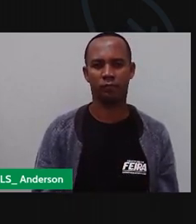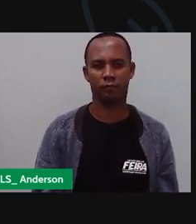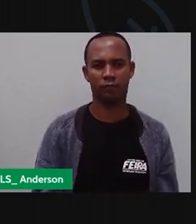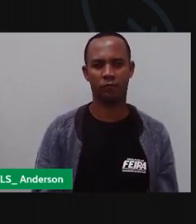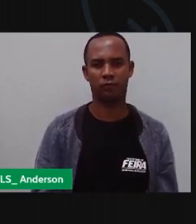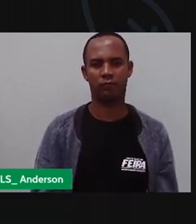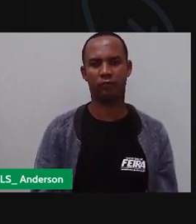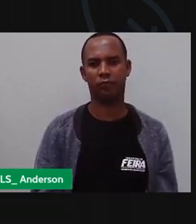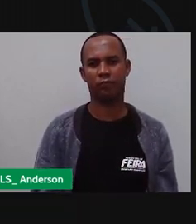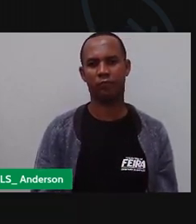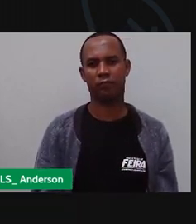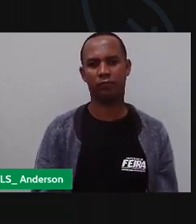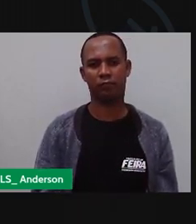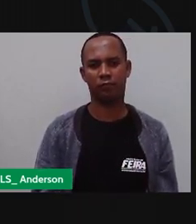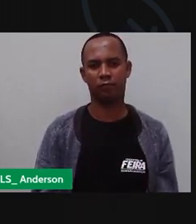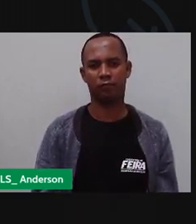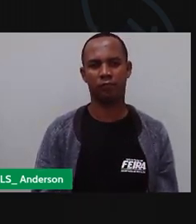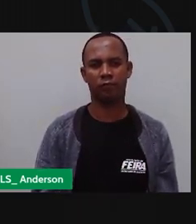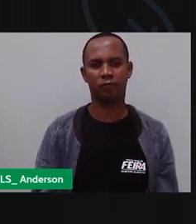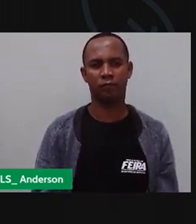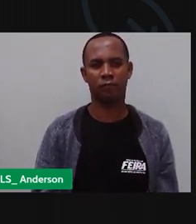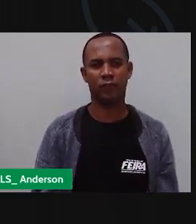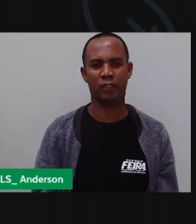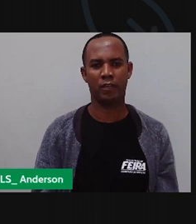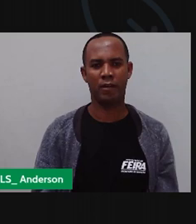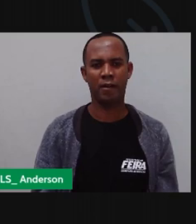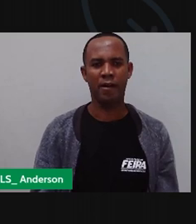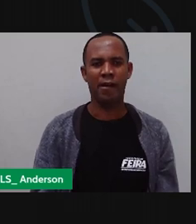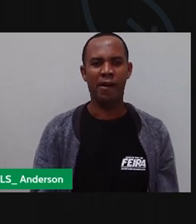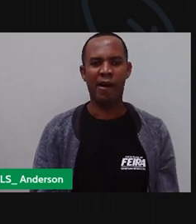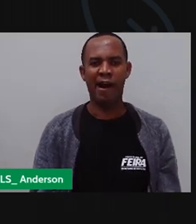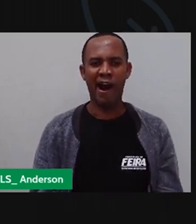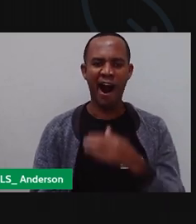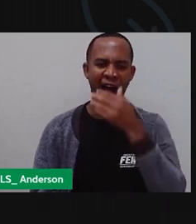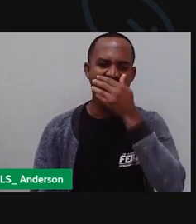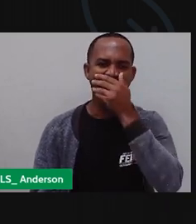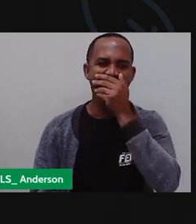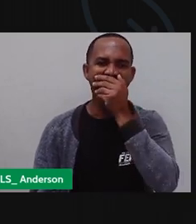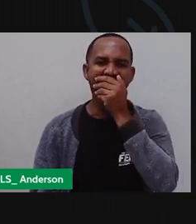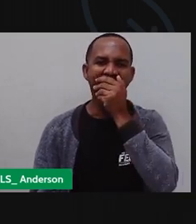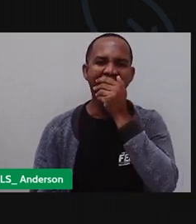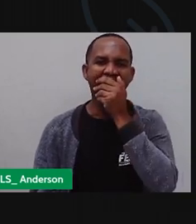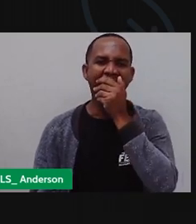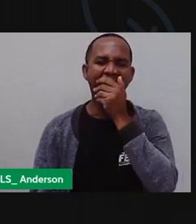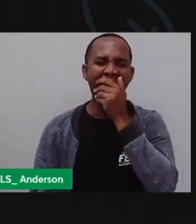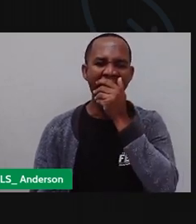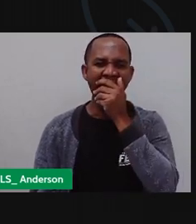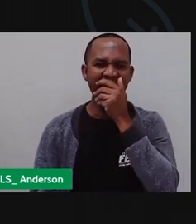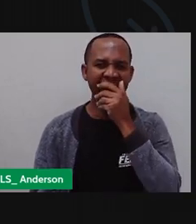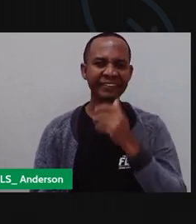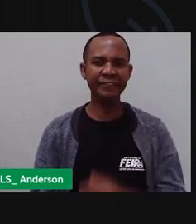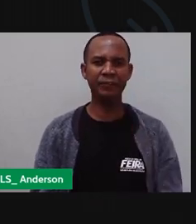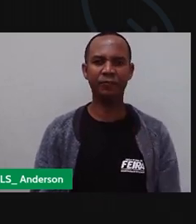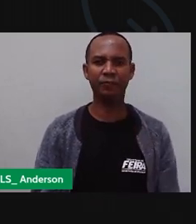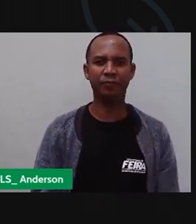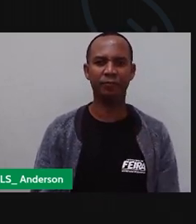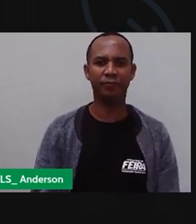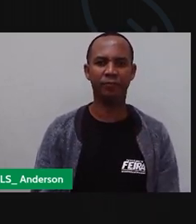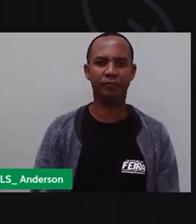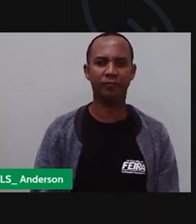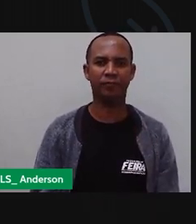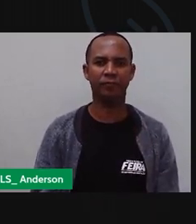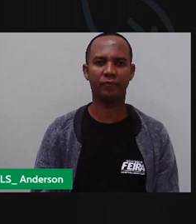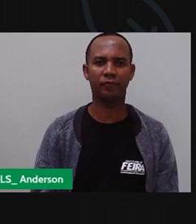Coloquei, tá vendo? De novo. Vou botar mais uma página, tá vendo? Ó, colinha.